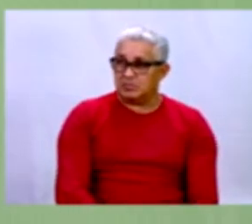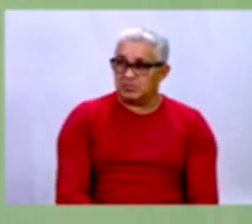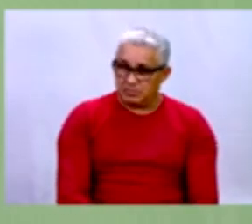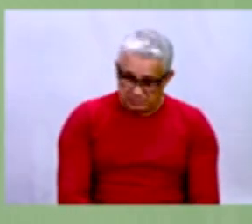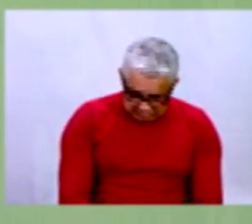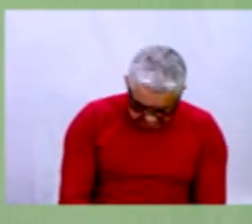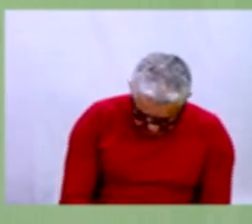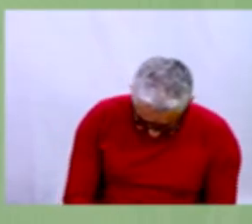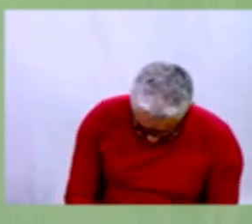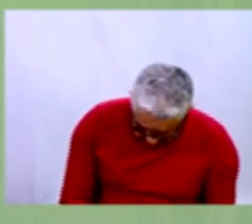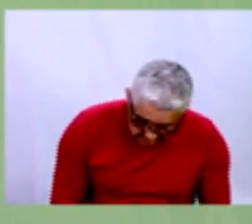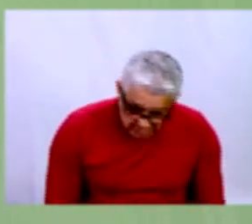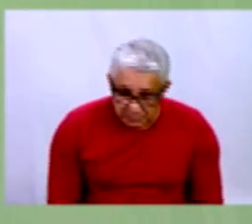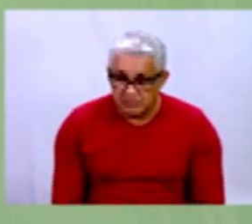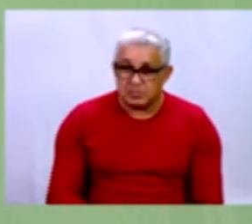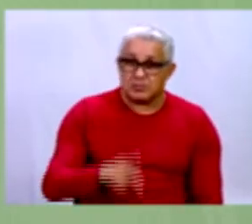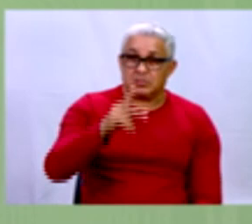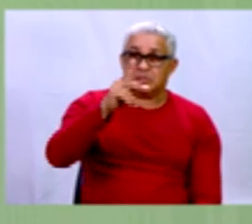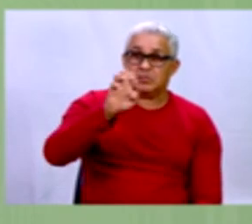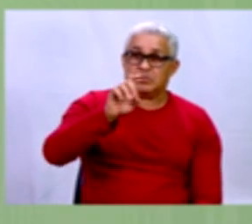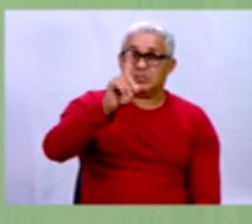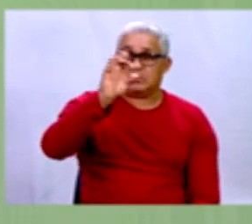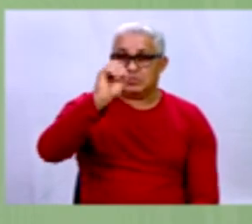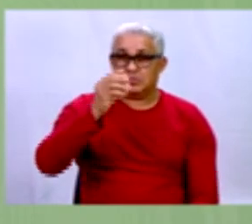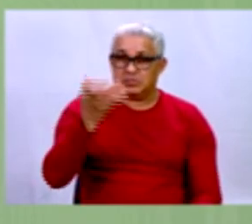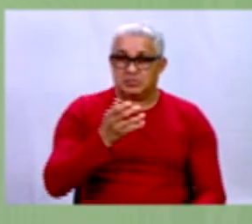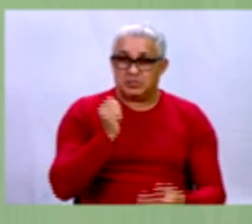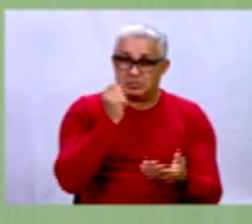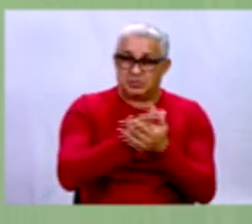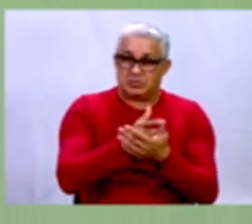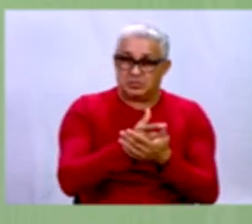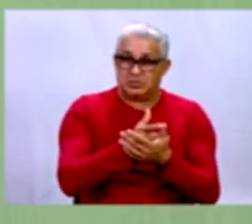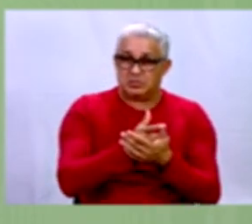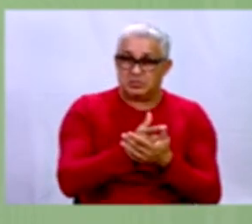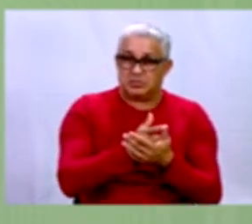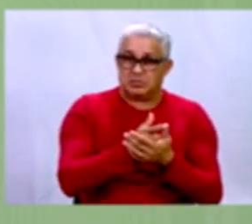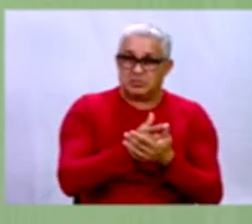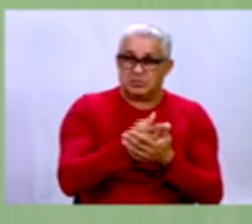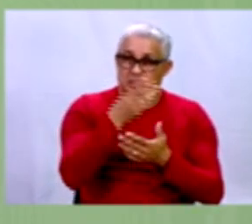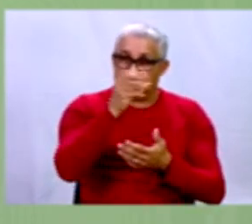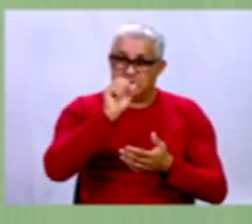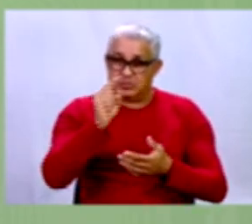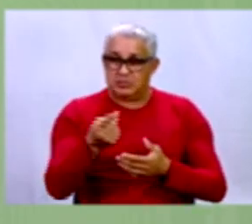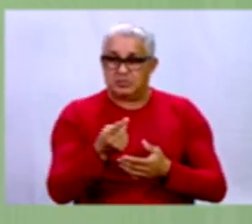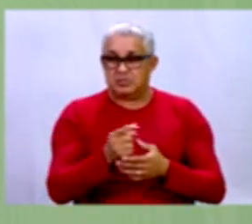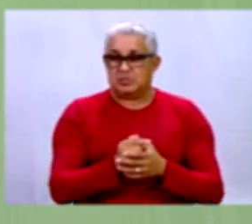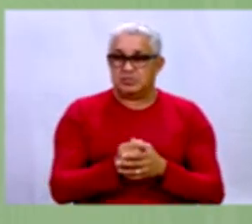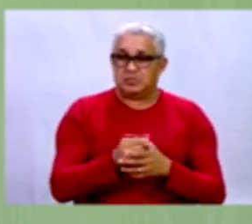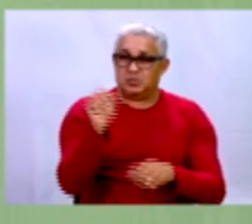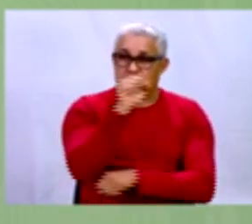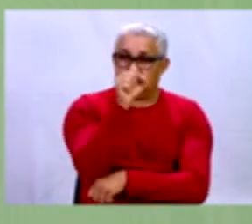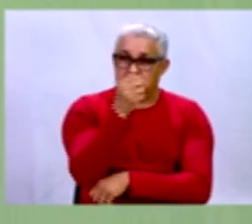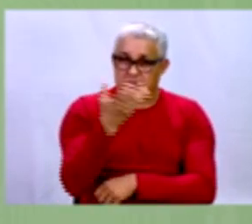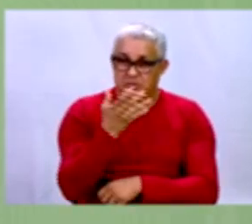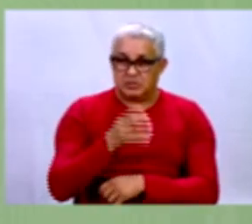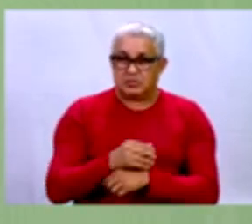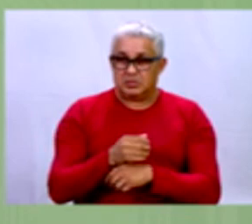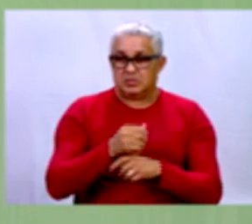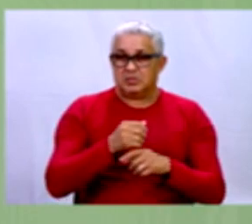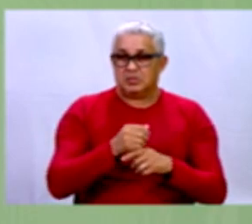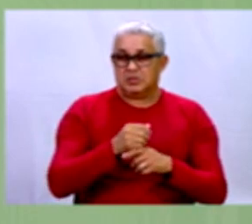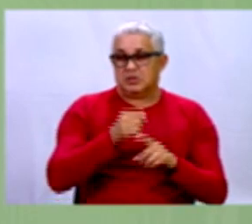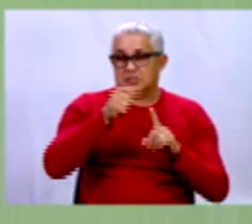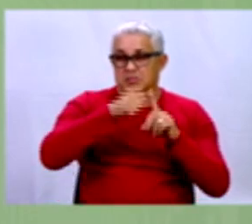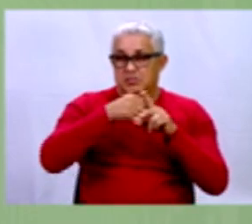Pedro quer comprar um carro de 30 mil reais daqui 20 meses. Quanto ele deve